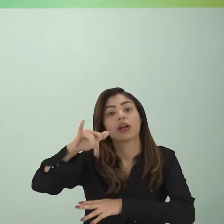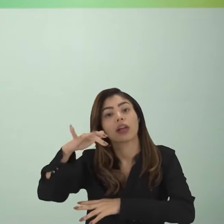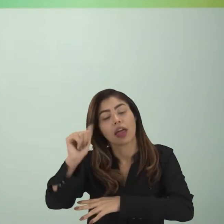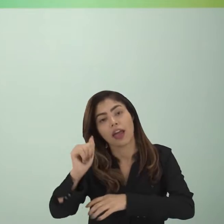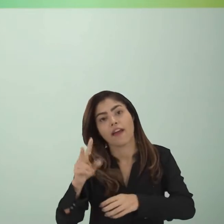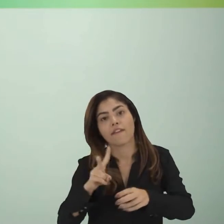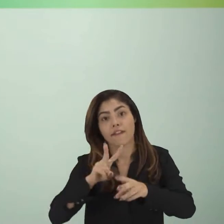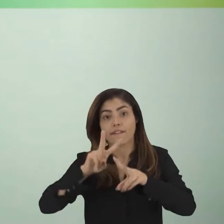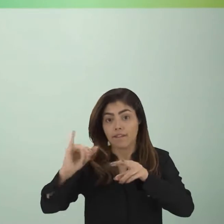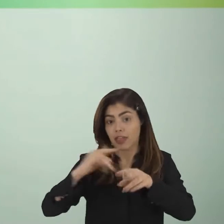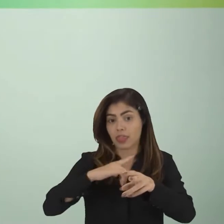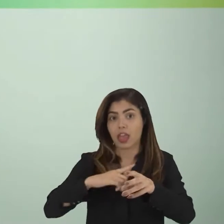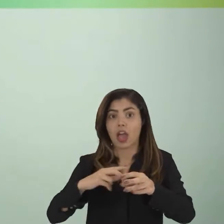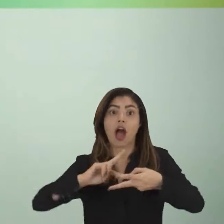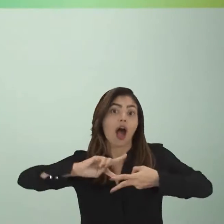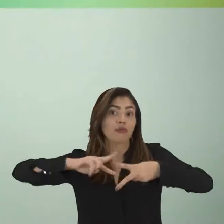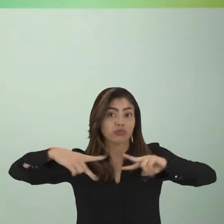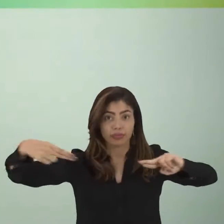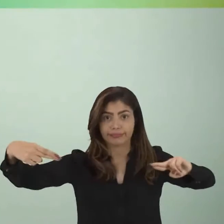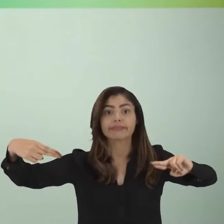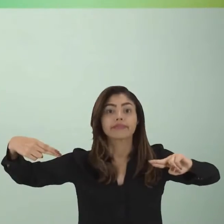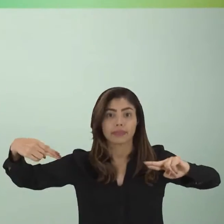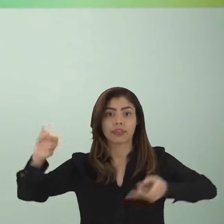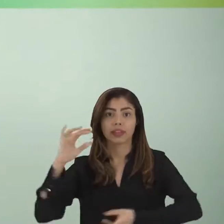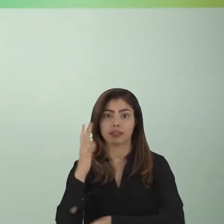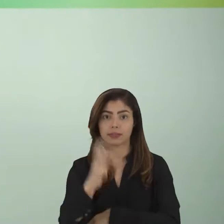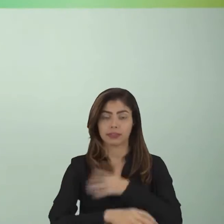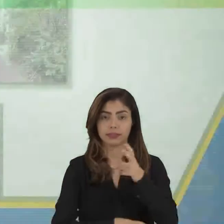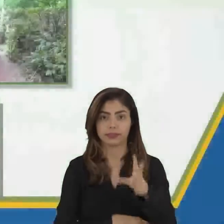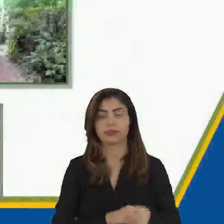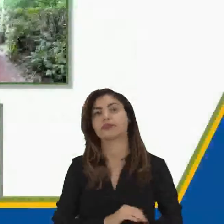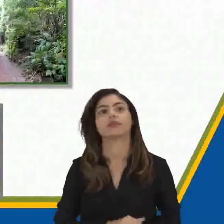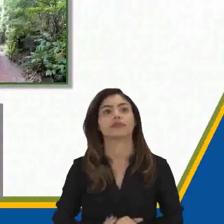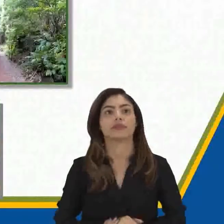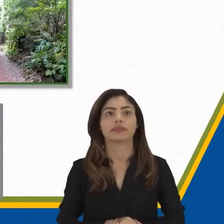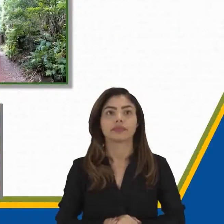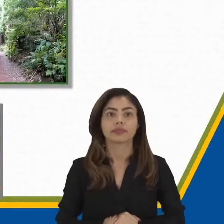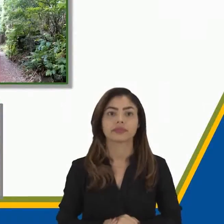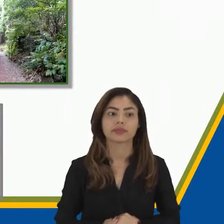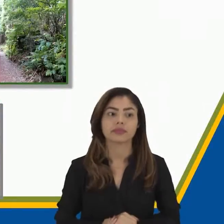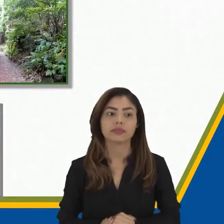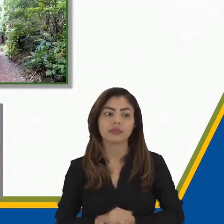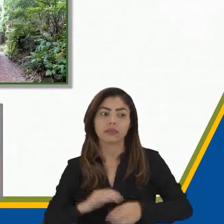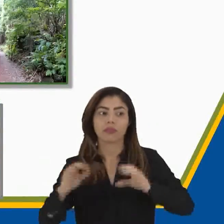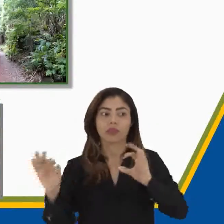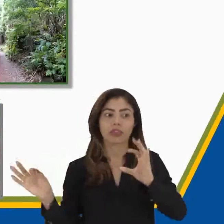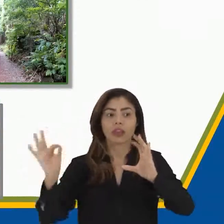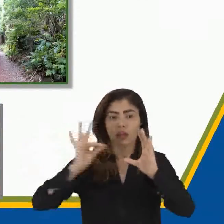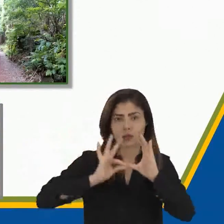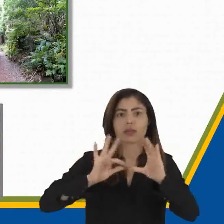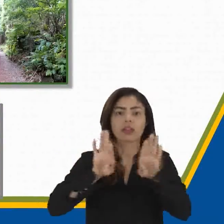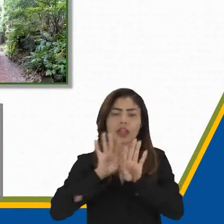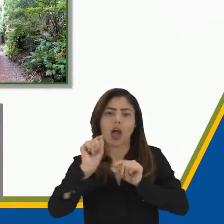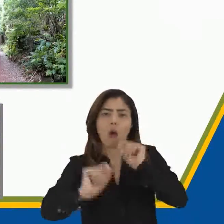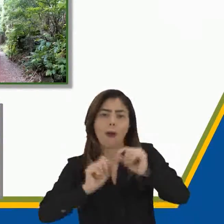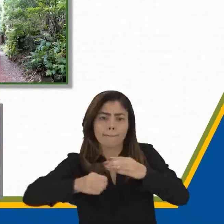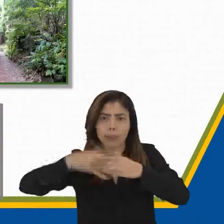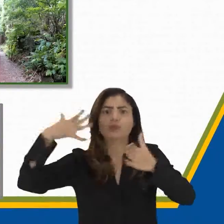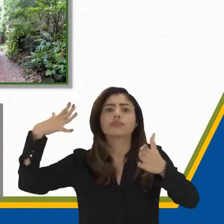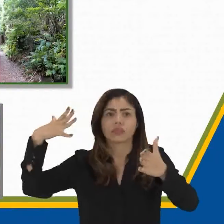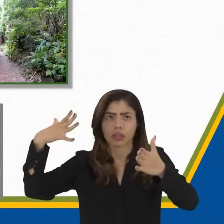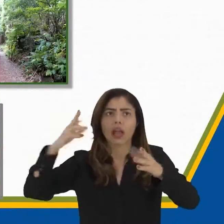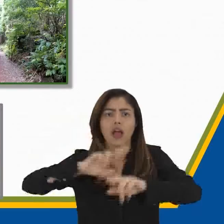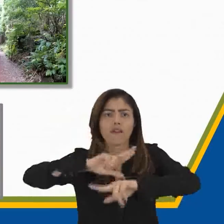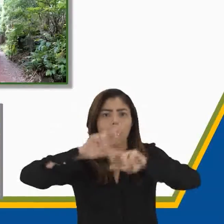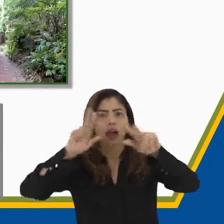que vai abrigar o material genético das plantas, tá? Bom, são pluricelulares ou multicelulares, ou